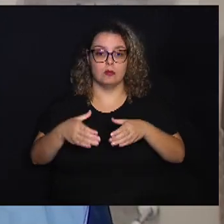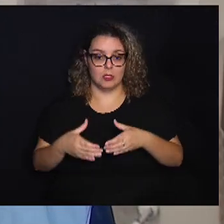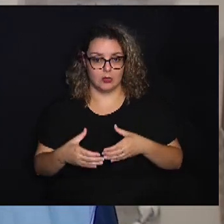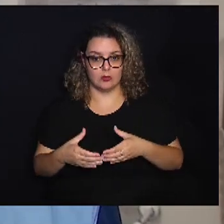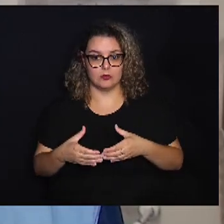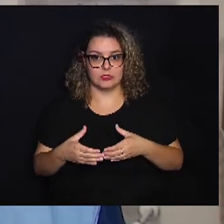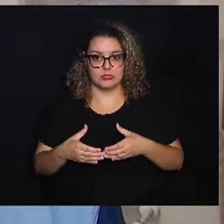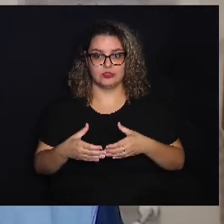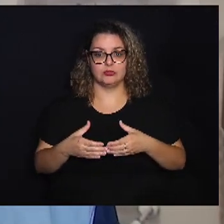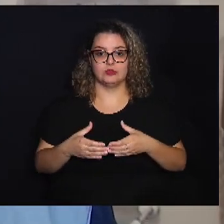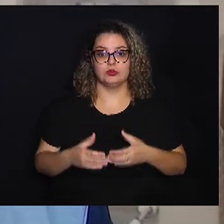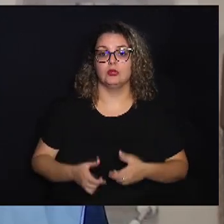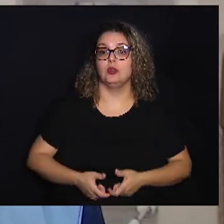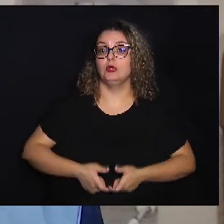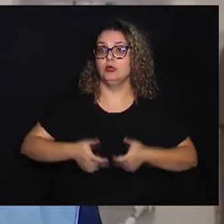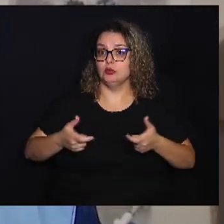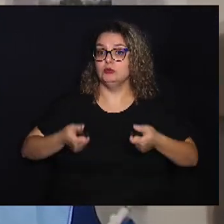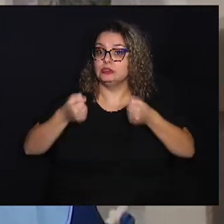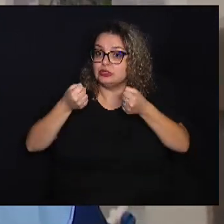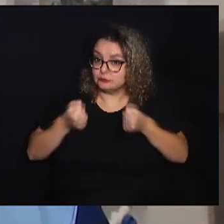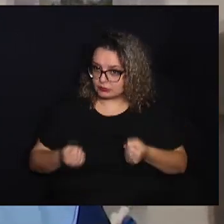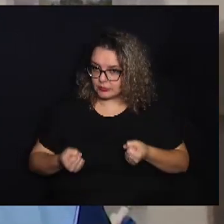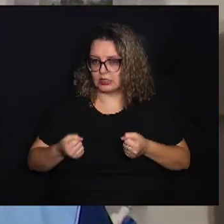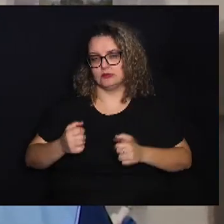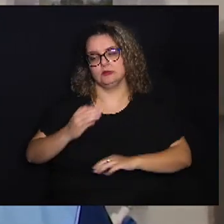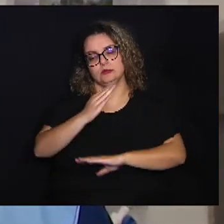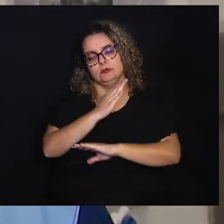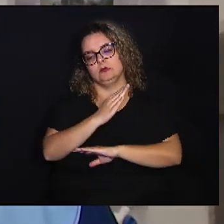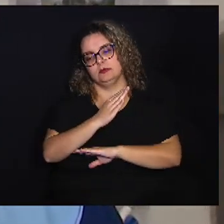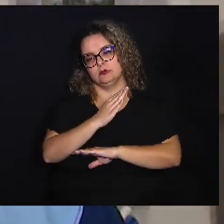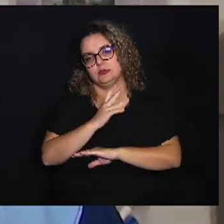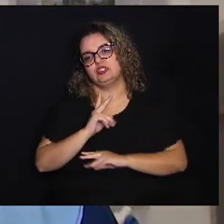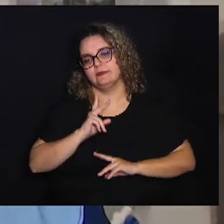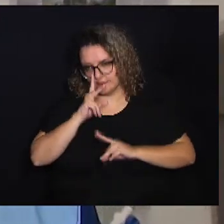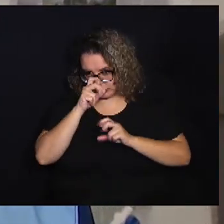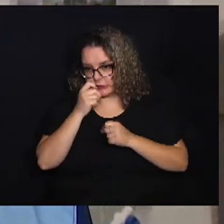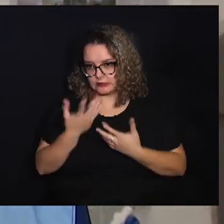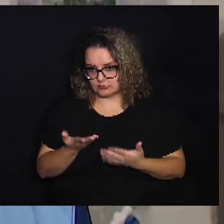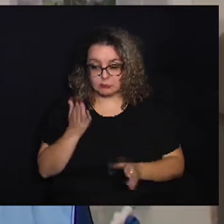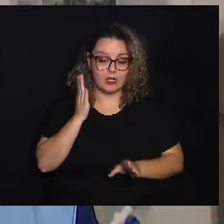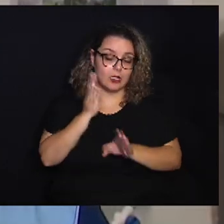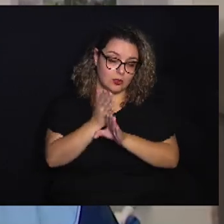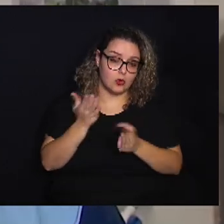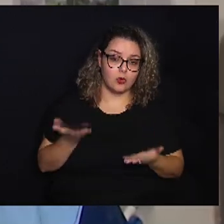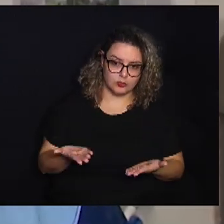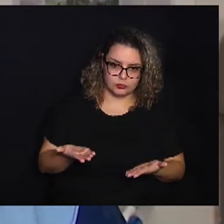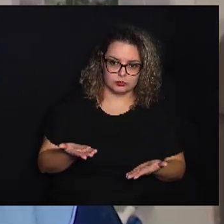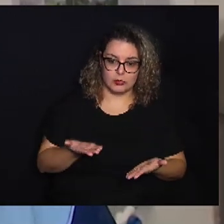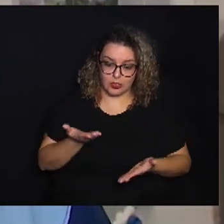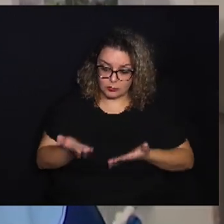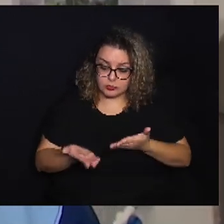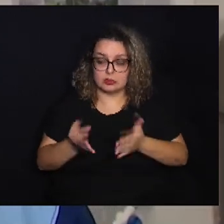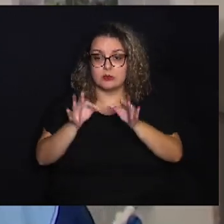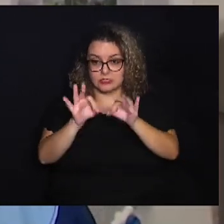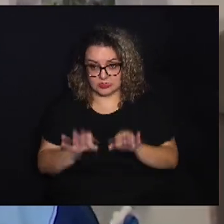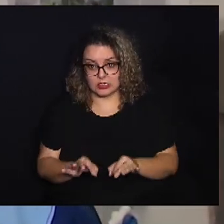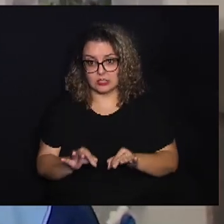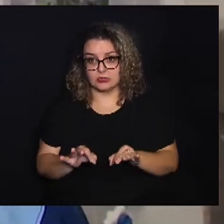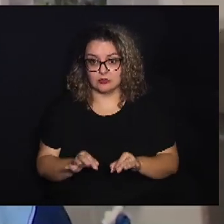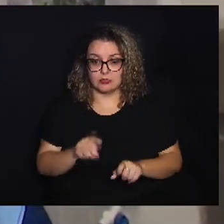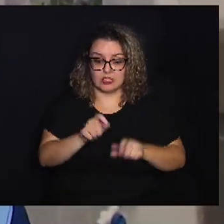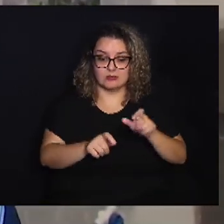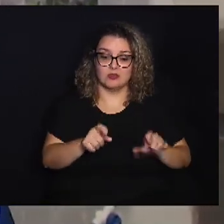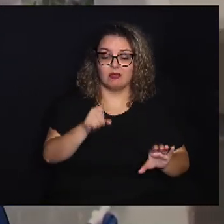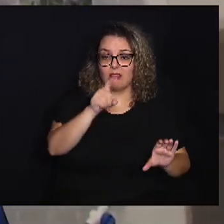um grande peso aqui nessa casa, para que possamos encontrar, em primeiro lugar, o tratamento adequado para o dependente